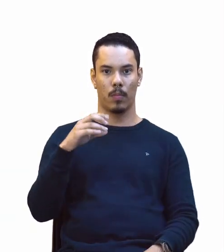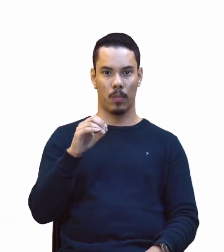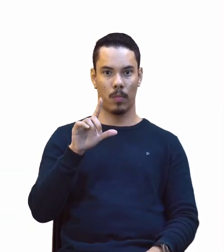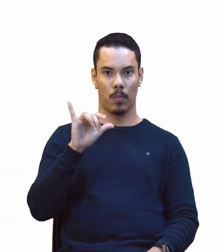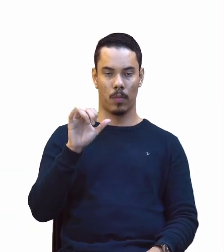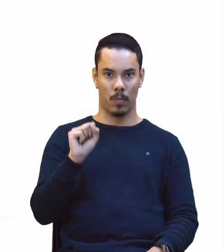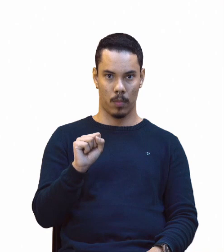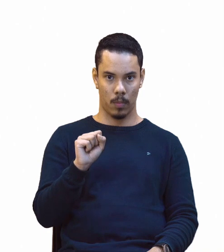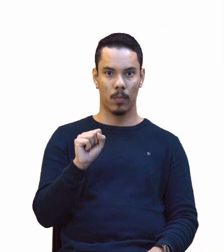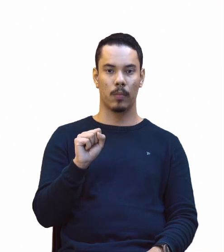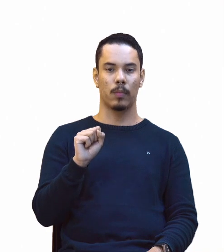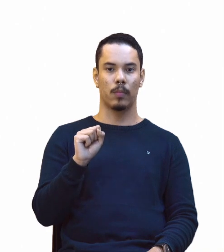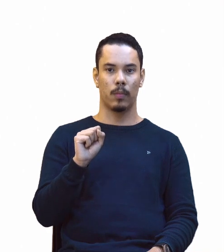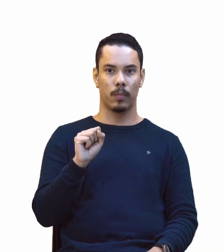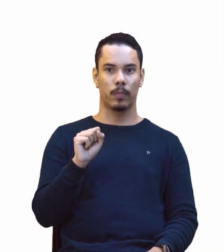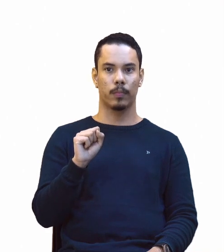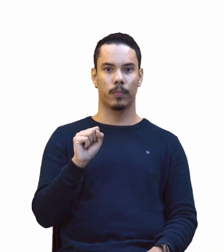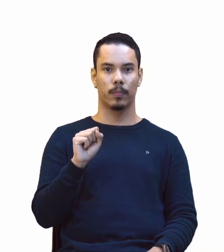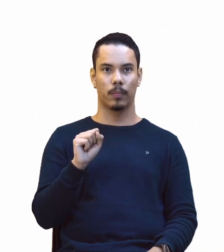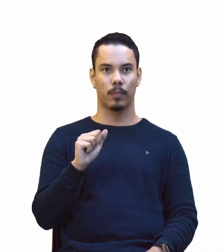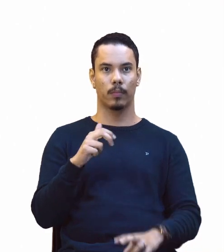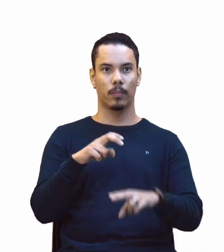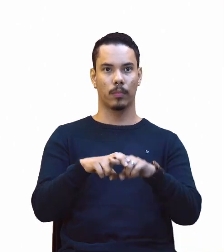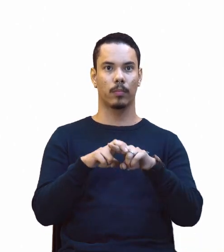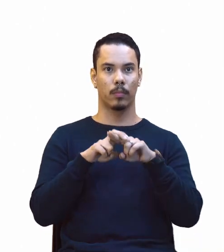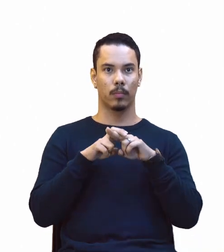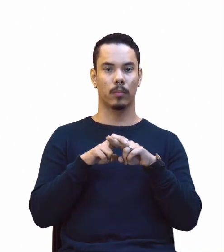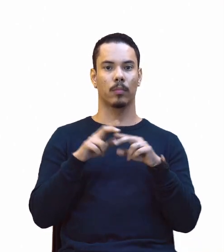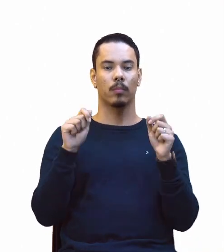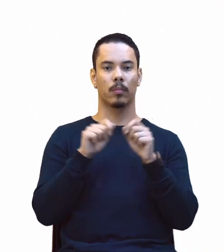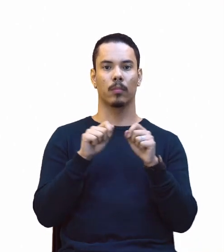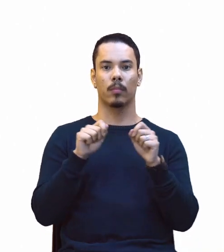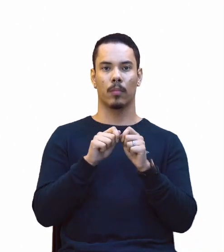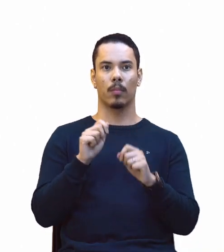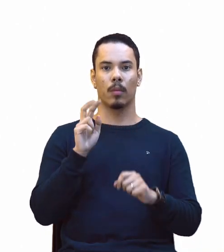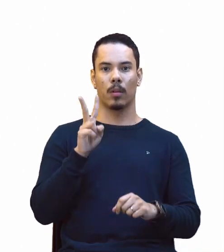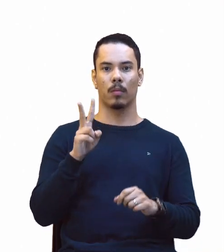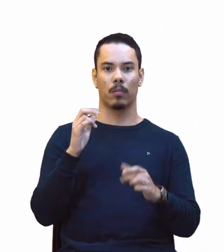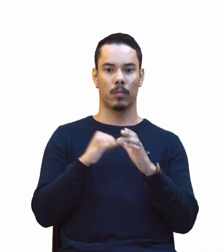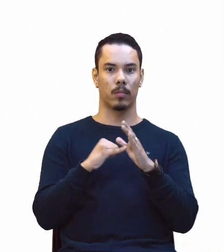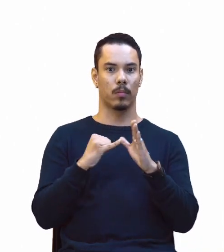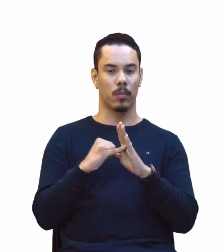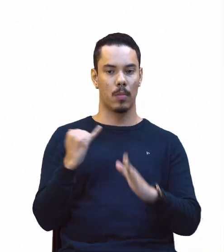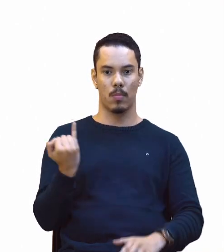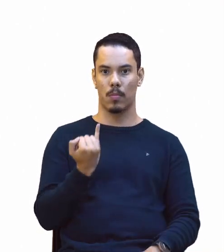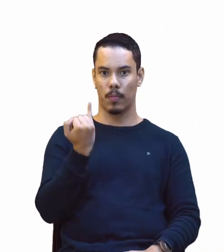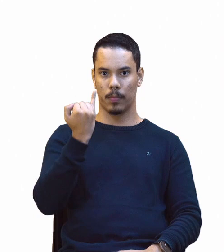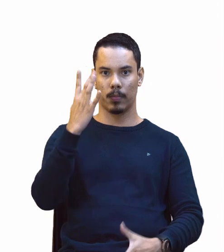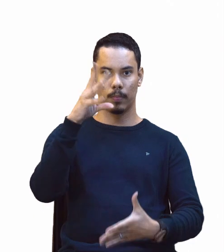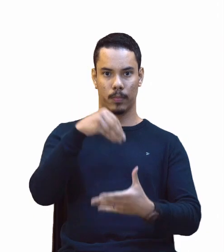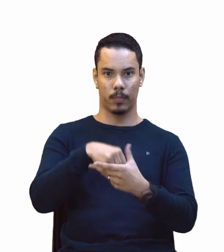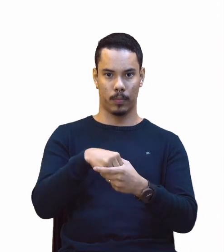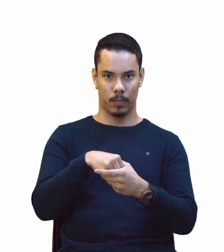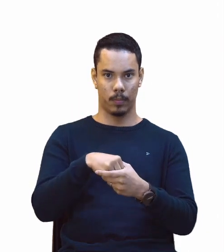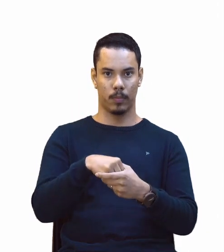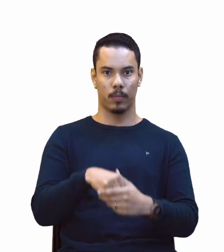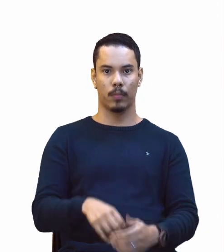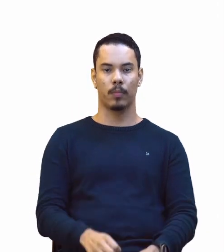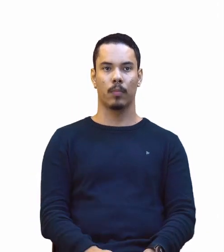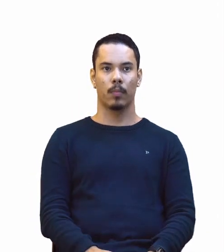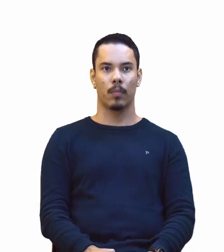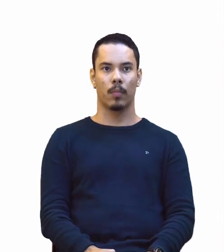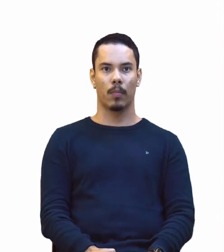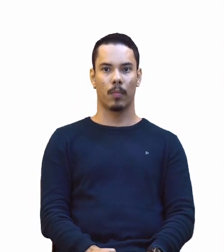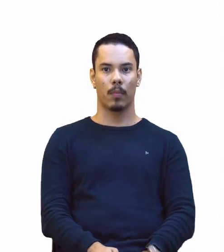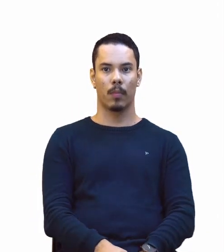polis. Clístenes ele cria duas importantes instituições políticas em Atenas, a